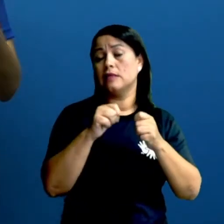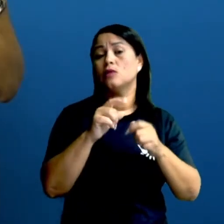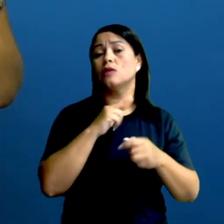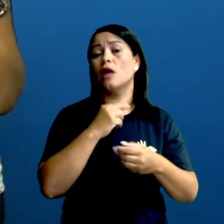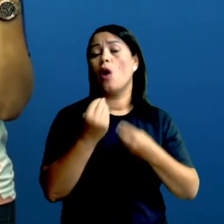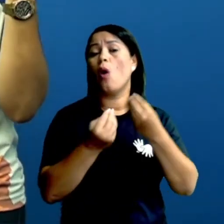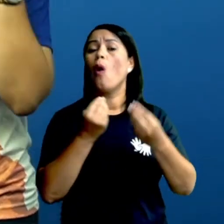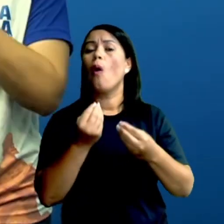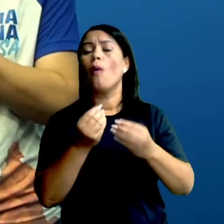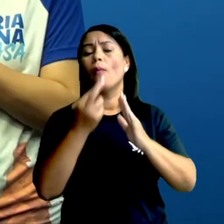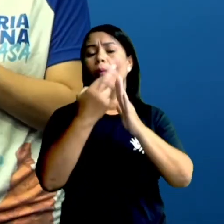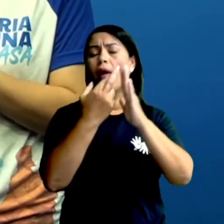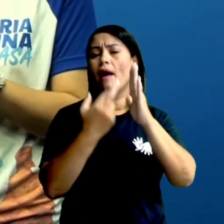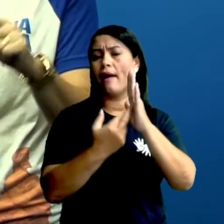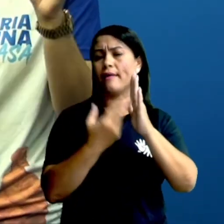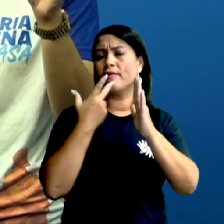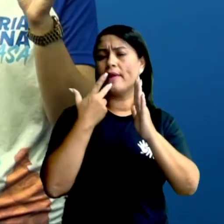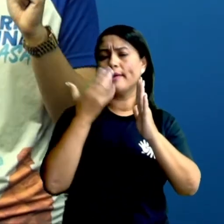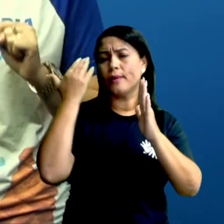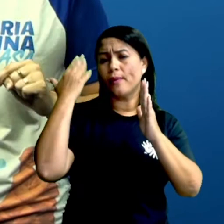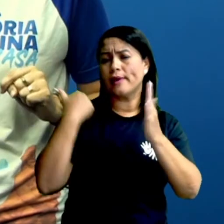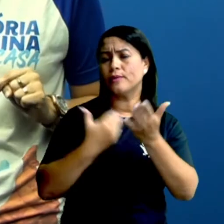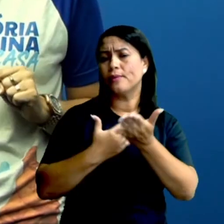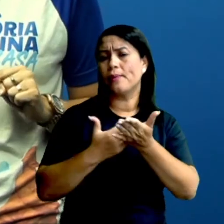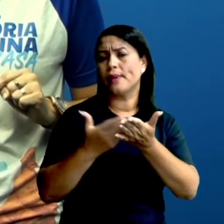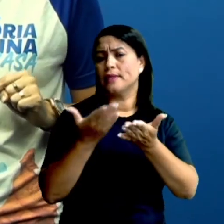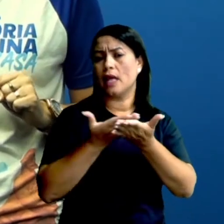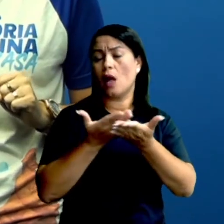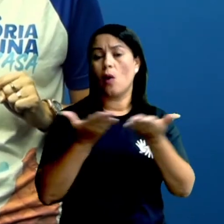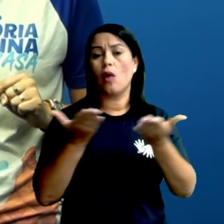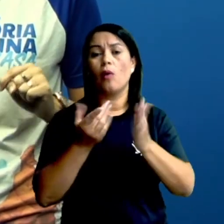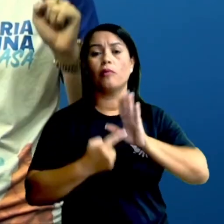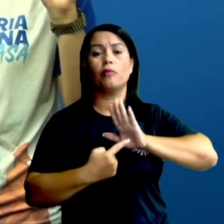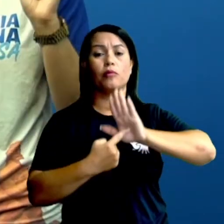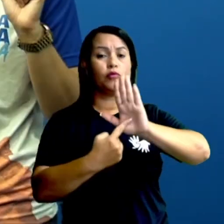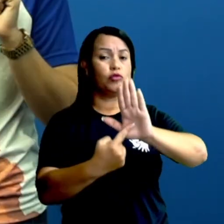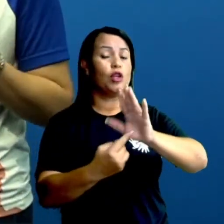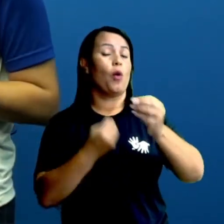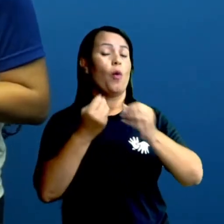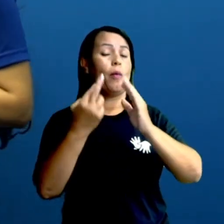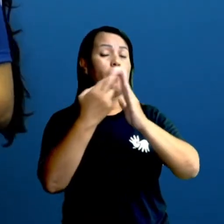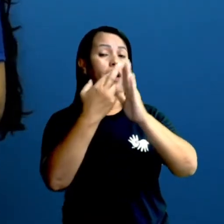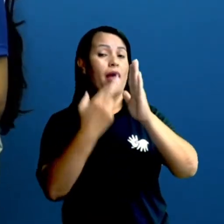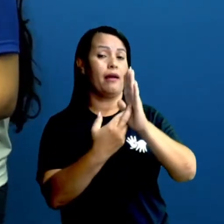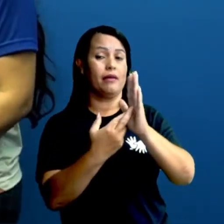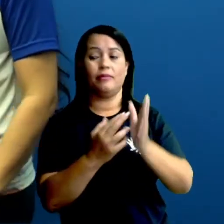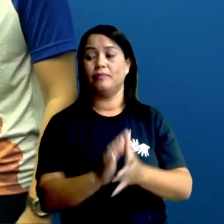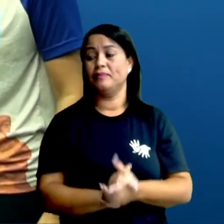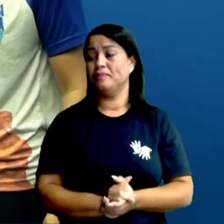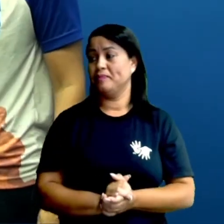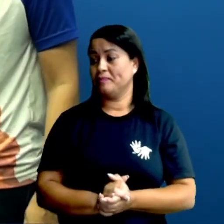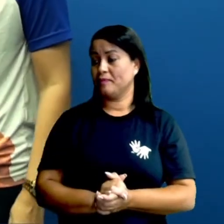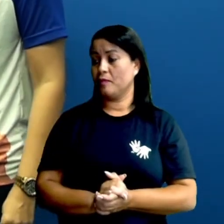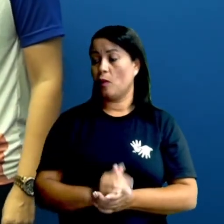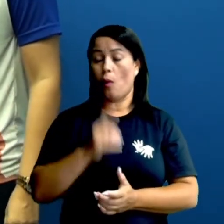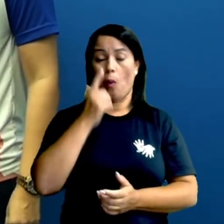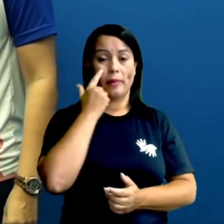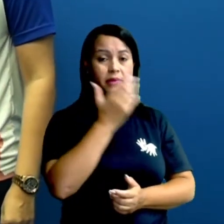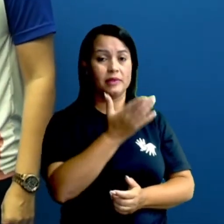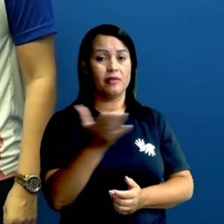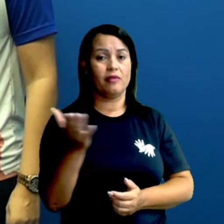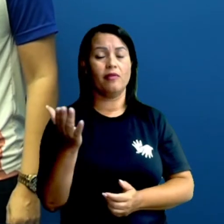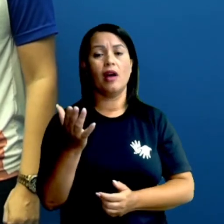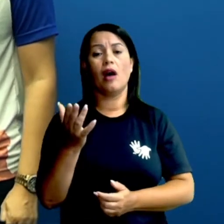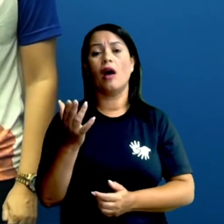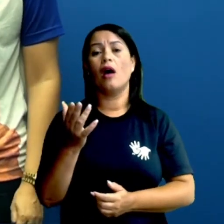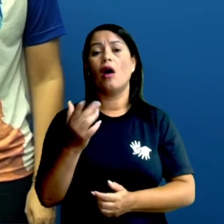fórmula que eu falei lá no começo da nossa aula, né? E agora eu vou mostrar para vocês essa fórmula agora, tá? Então, ó,